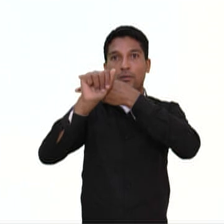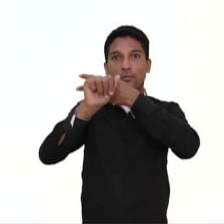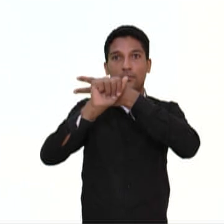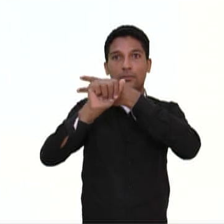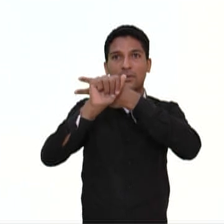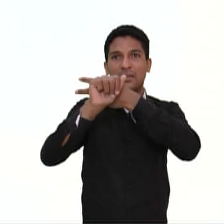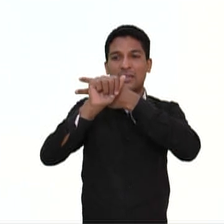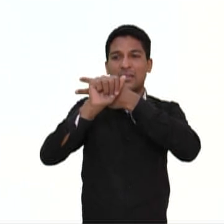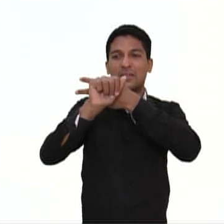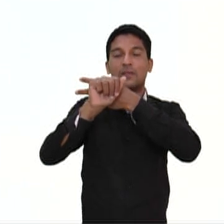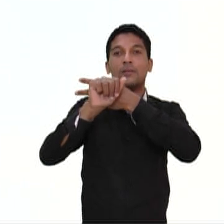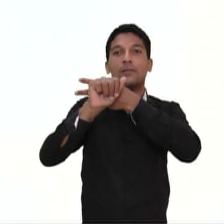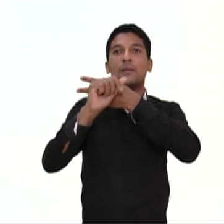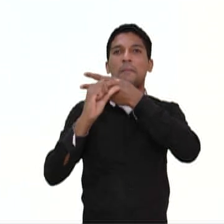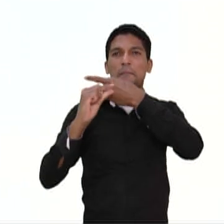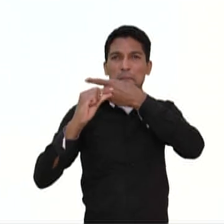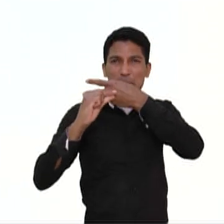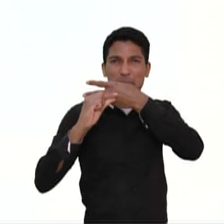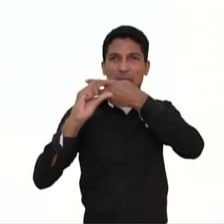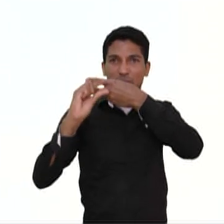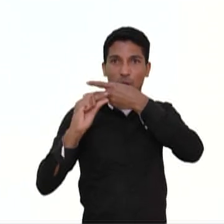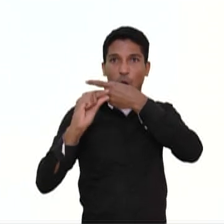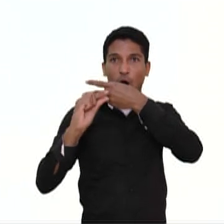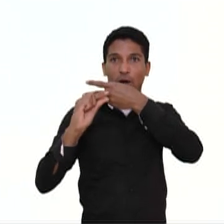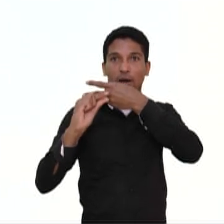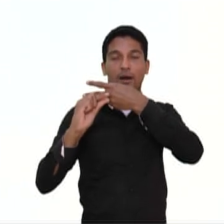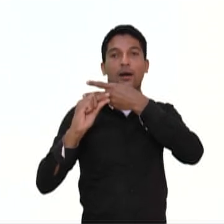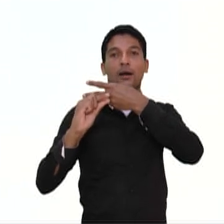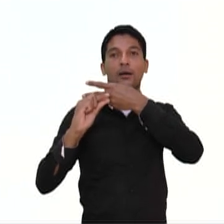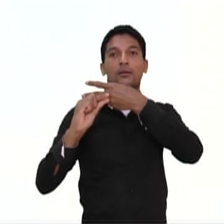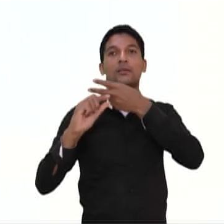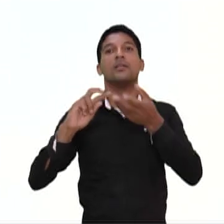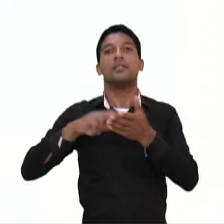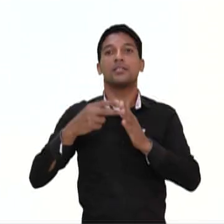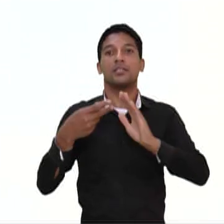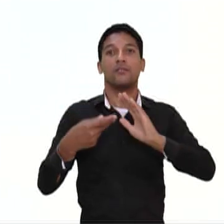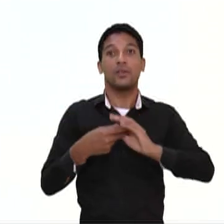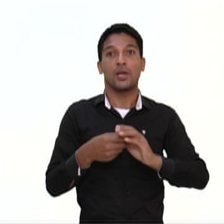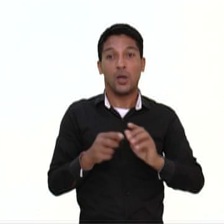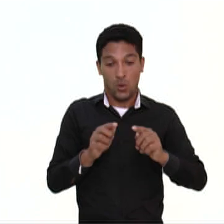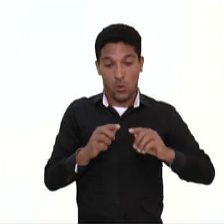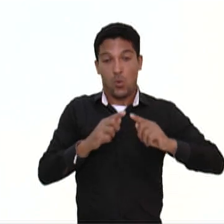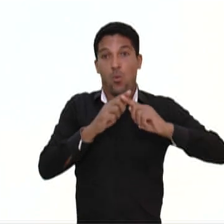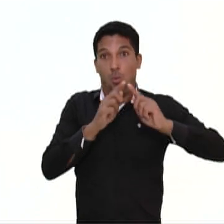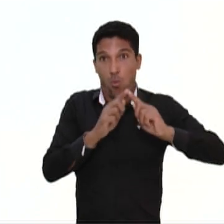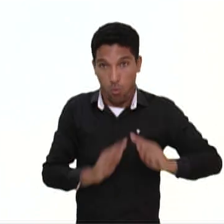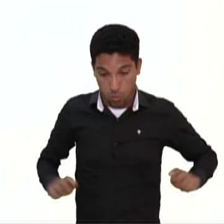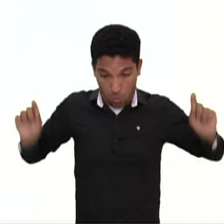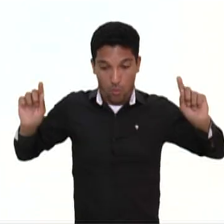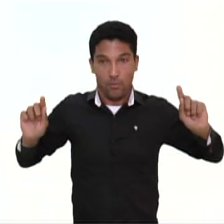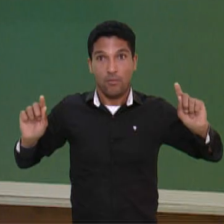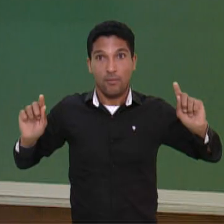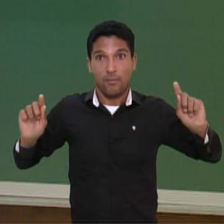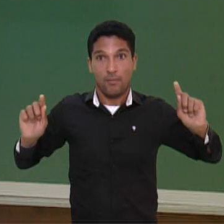quadrática, maior será a abertura da parábola. Então, o que eu vou pedir para você observar? Ó? Nota que